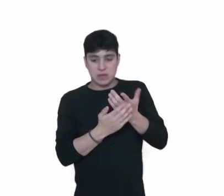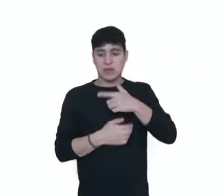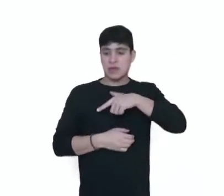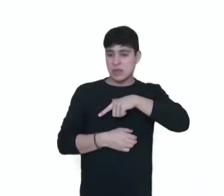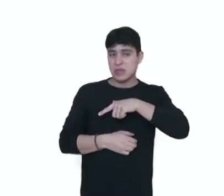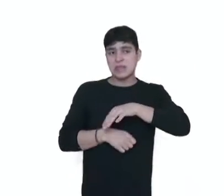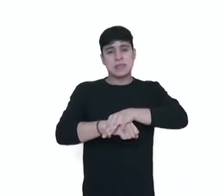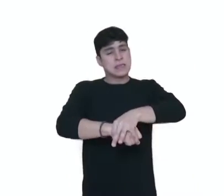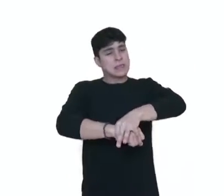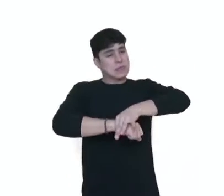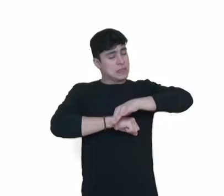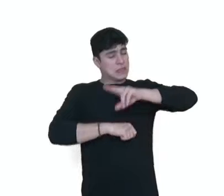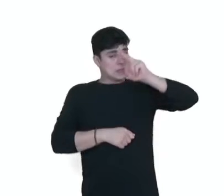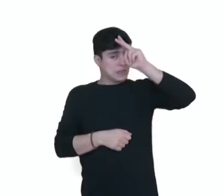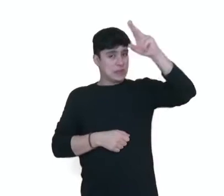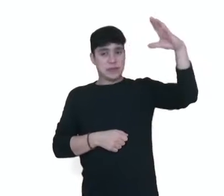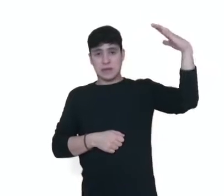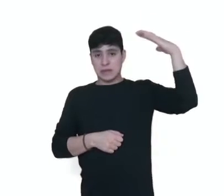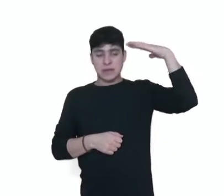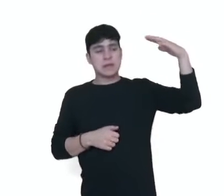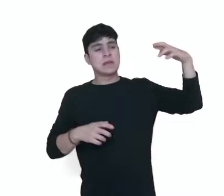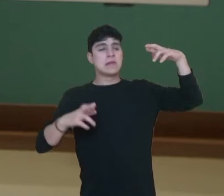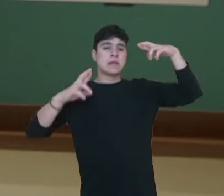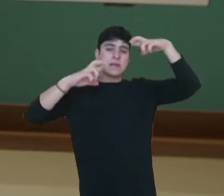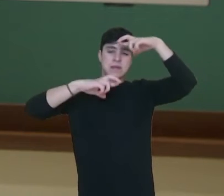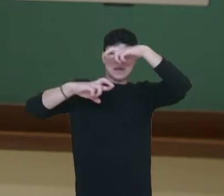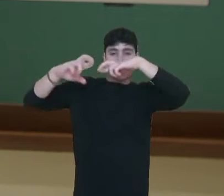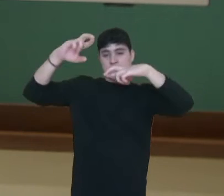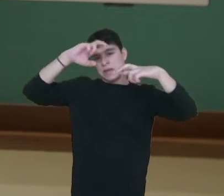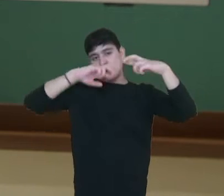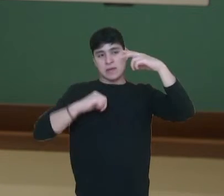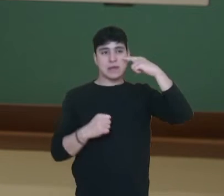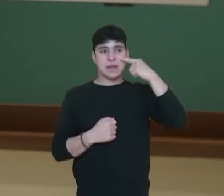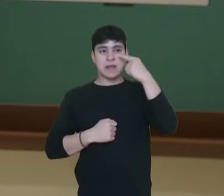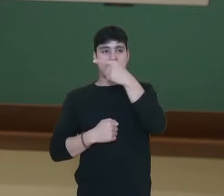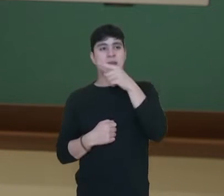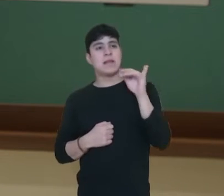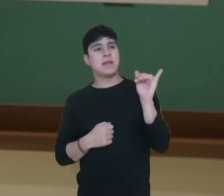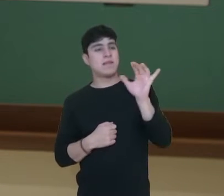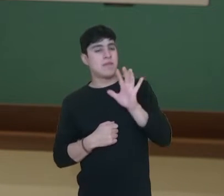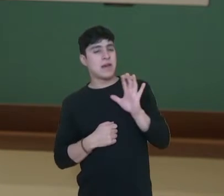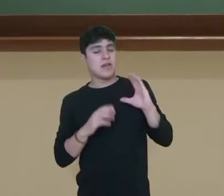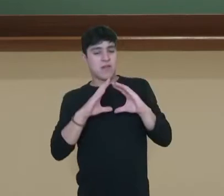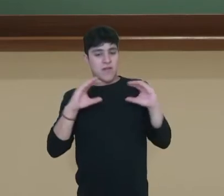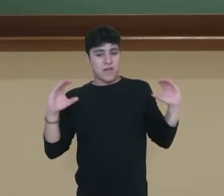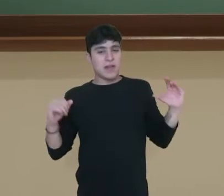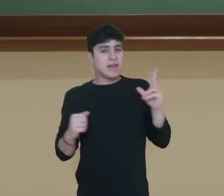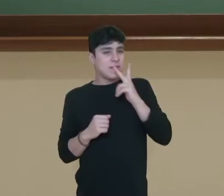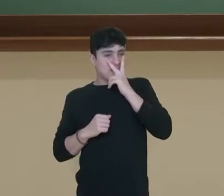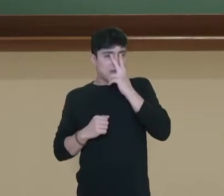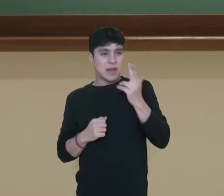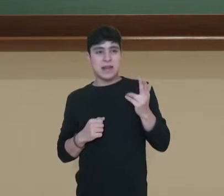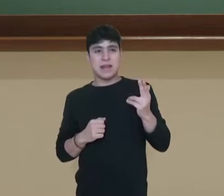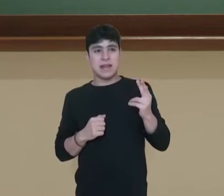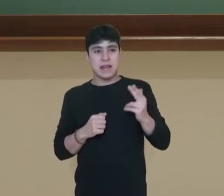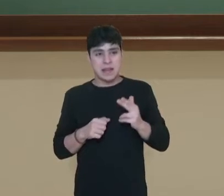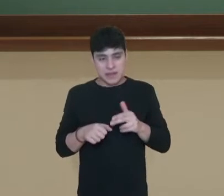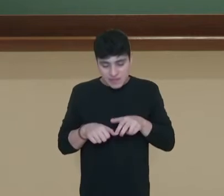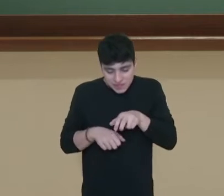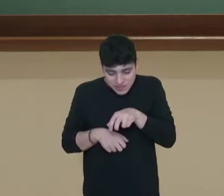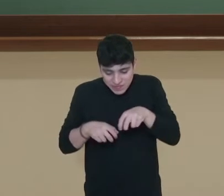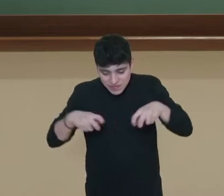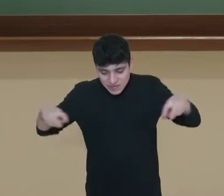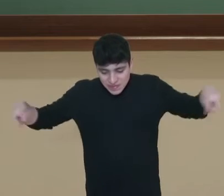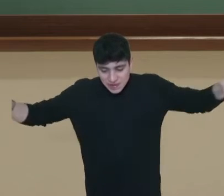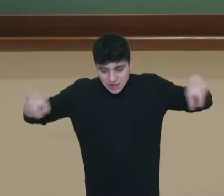esquema de segurança do Exército. E temos aqui essa imagem super confortável, parece facinho de colar ali nas questões,